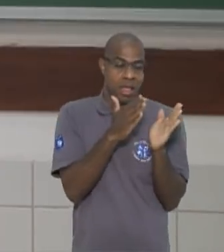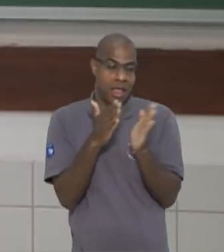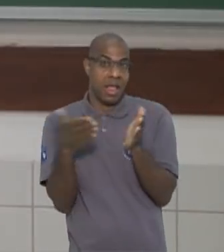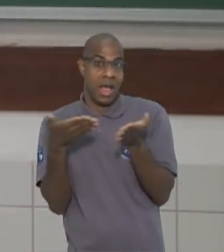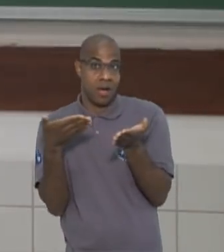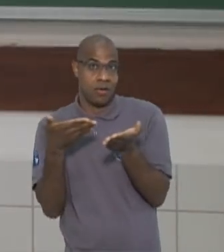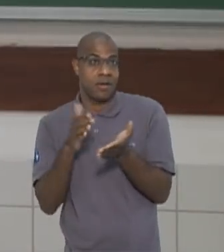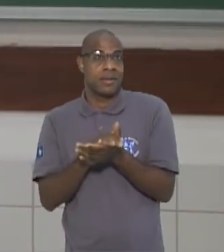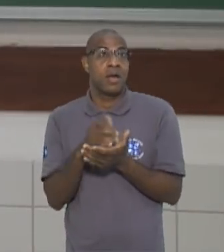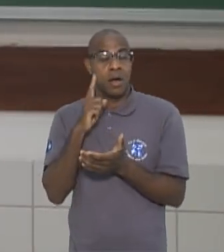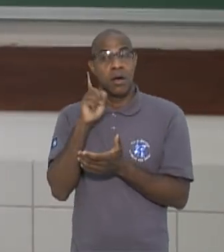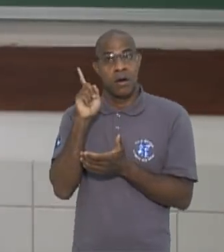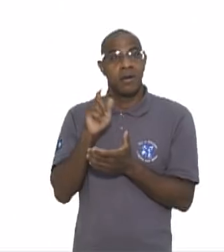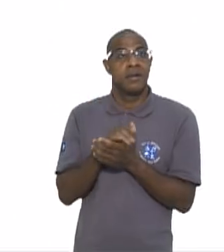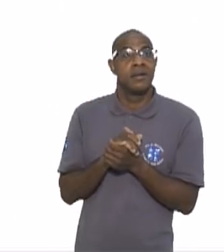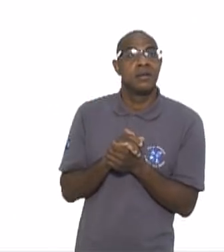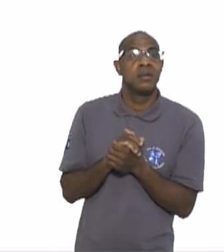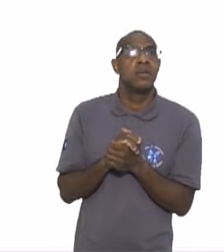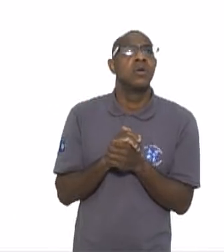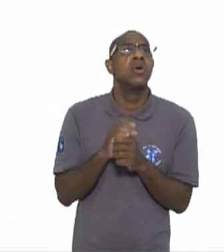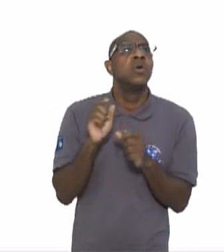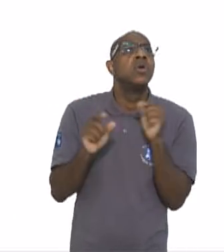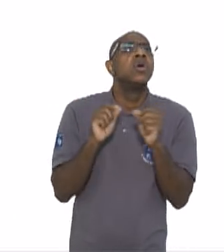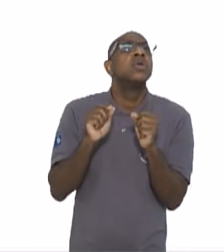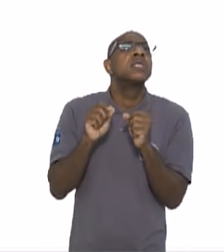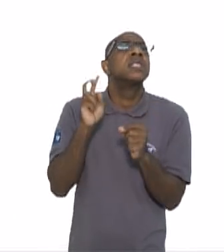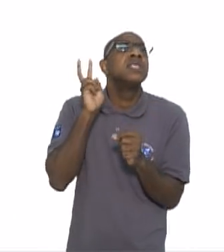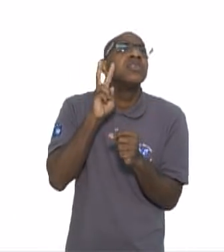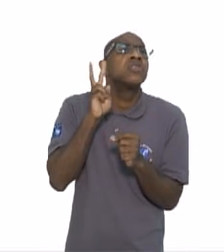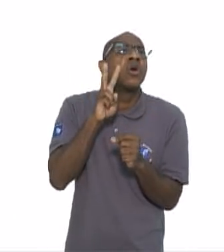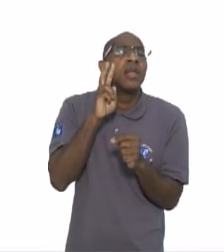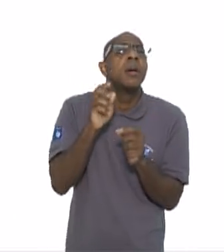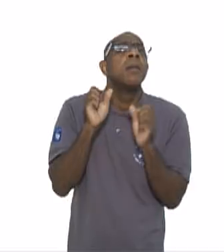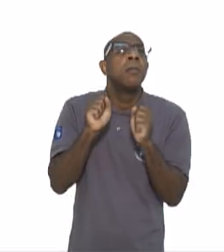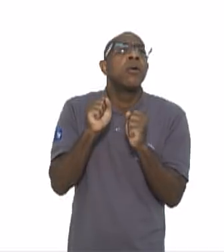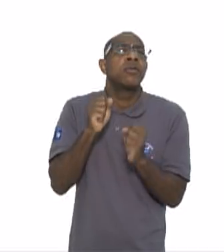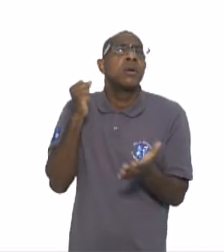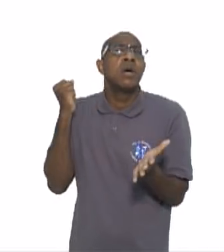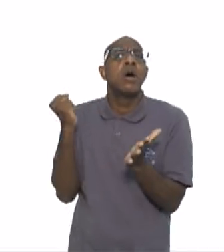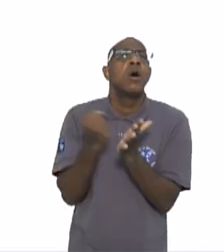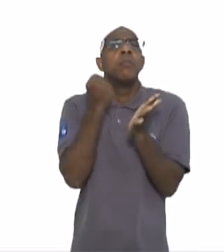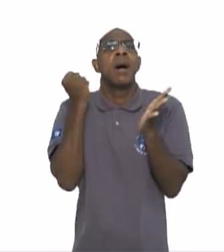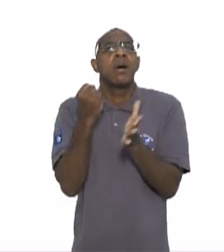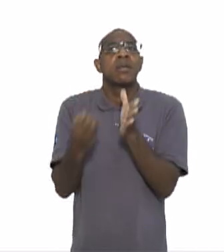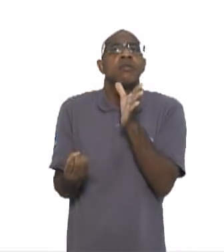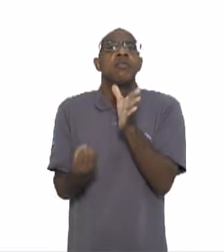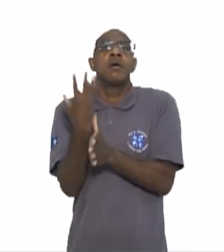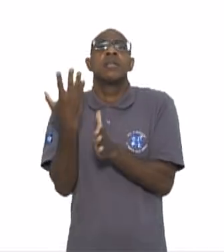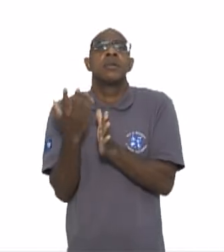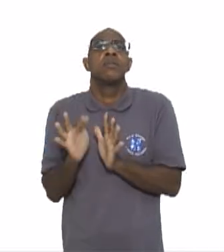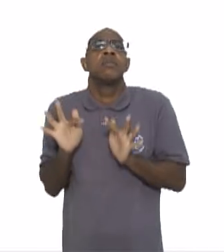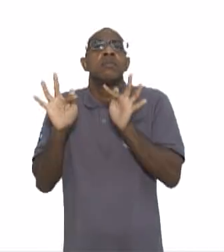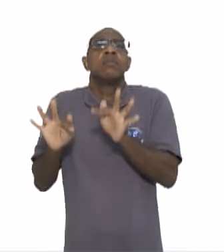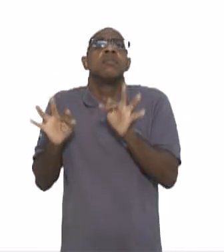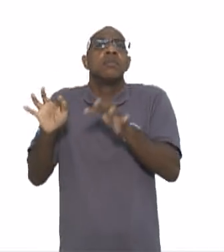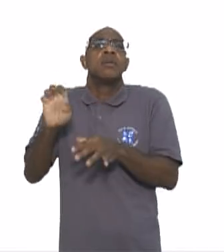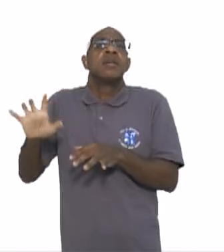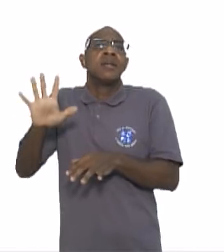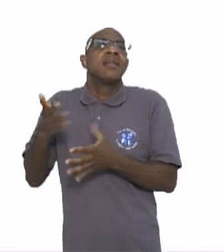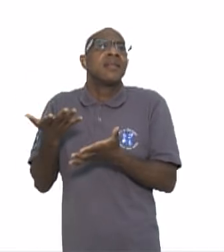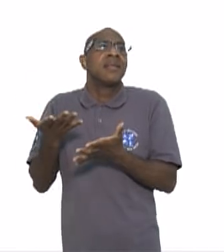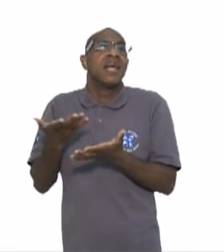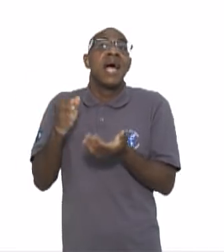tá? Então, lá. Que fato histórico podemos considerar um marco na formação da Europa feudal? O batismo de Clove,